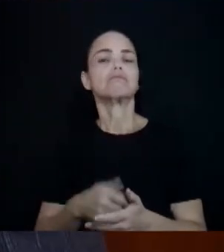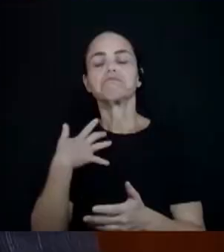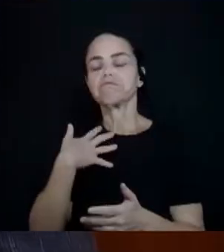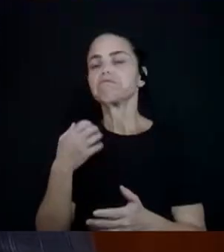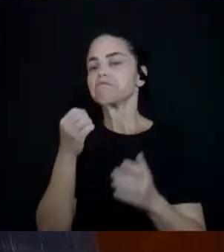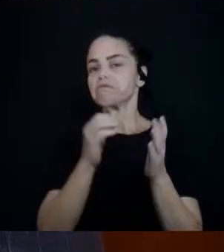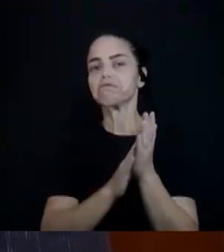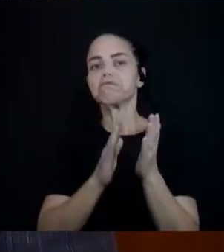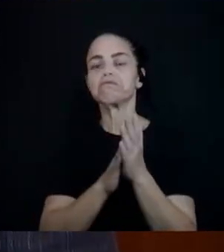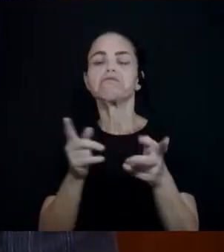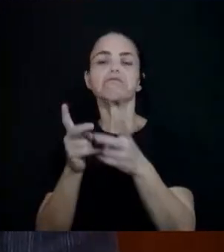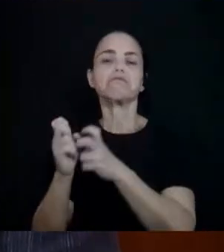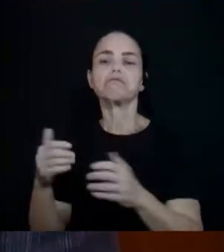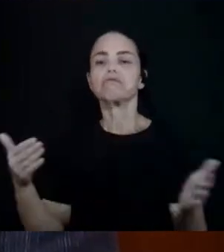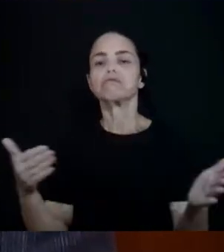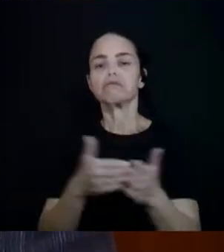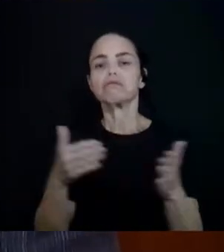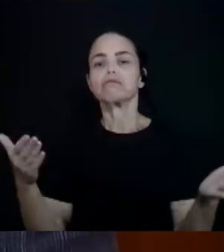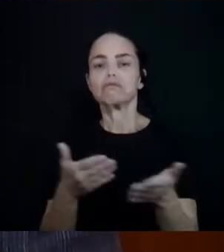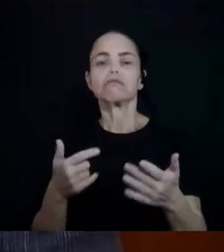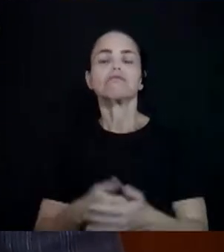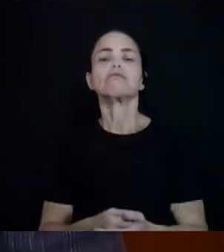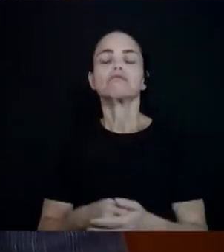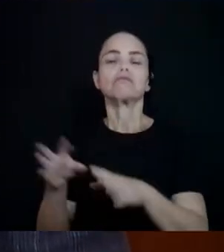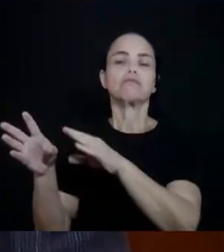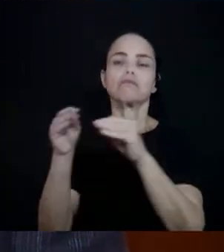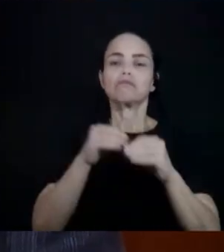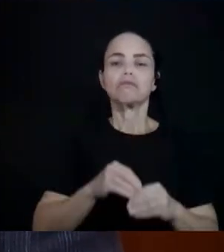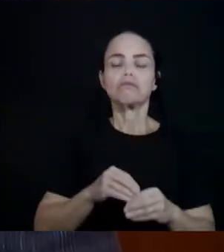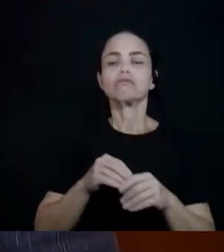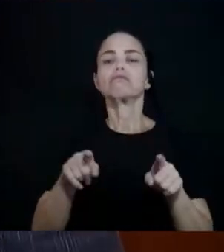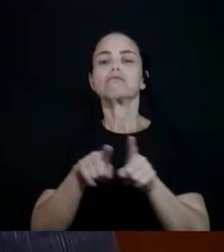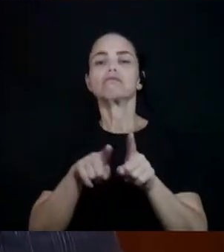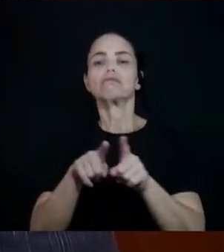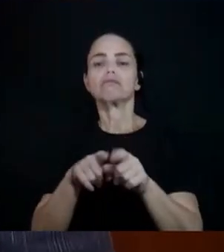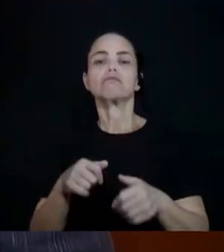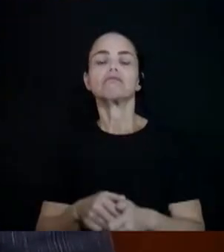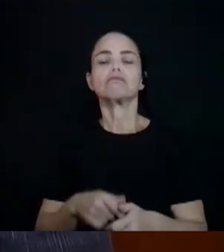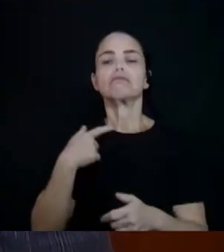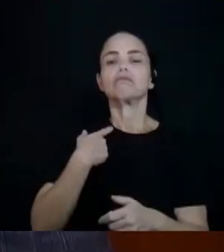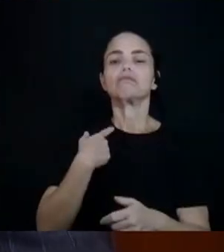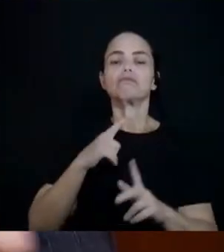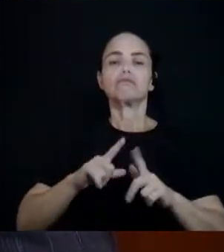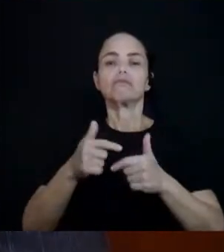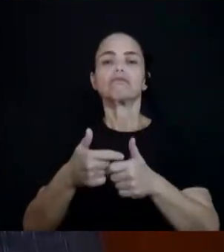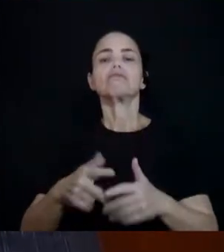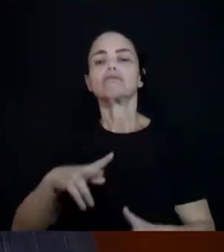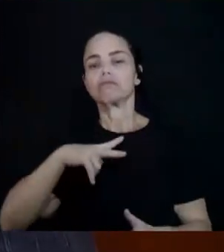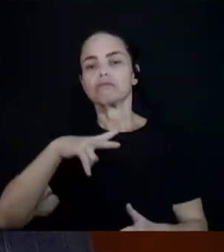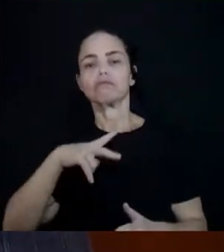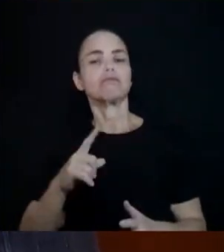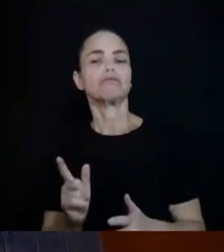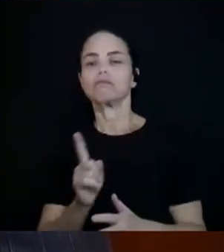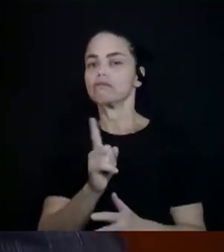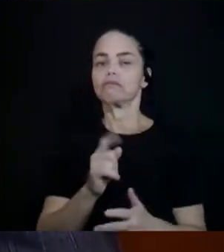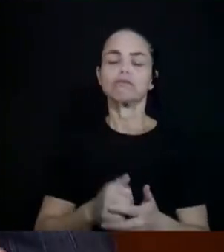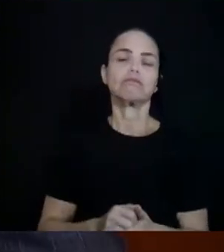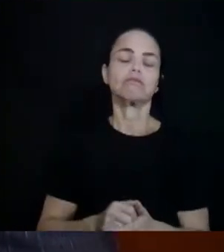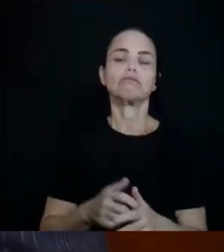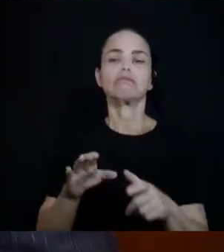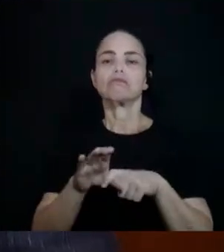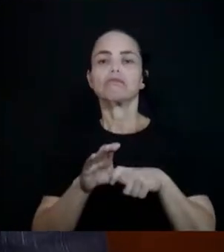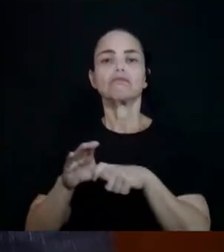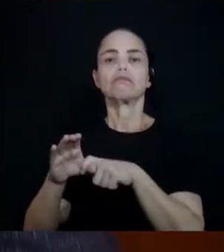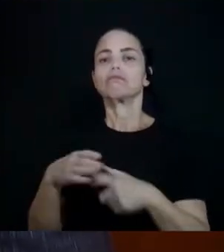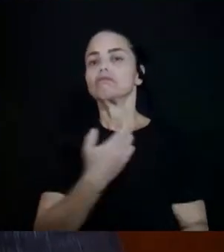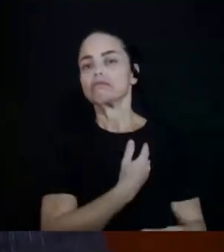até hoje por ter sido. Então nós temos que trazer isso para dentro também. Nós temos que trazer iniciativa privada, a gente não pode só ficar na dependência do poder público, a gente